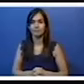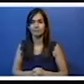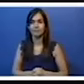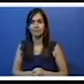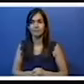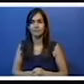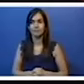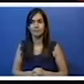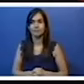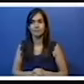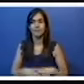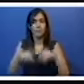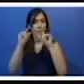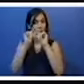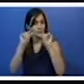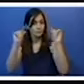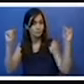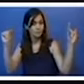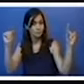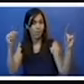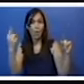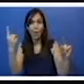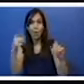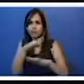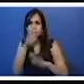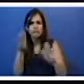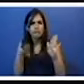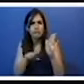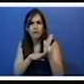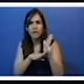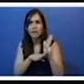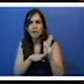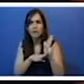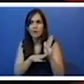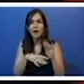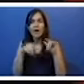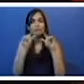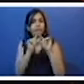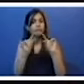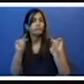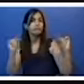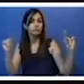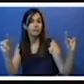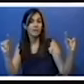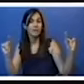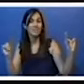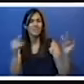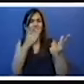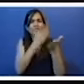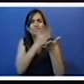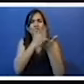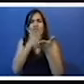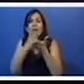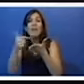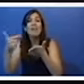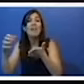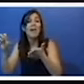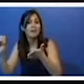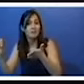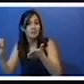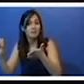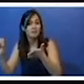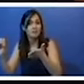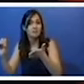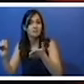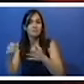certo Olha lá aqui eu tenho um inteiro aqui eu tenho mesmo todo só que Eu dividi em dez partes e peguei uma